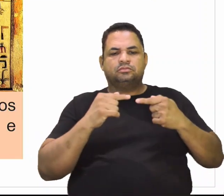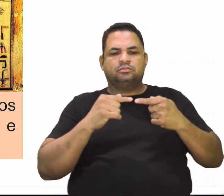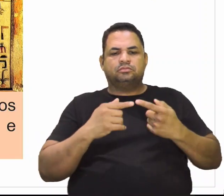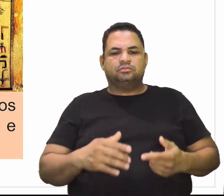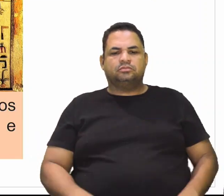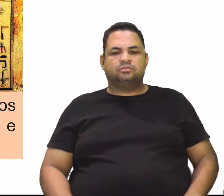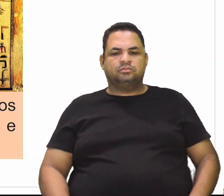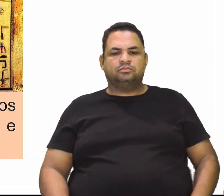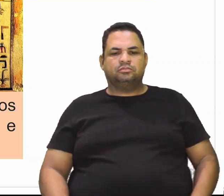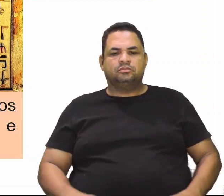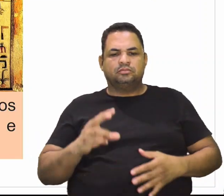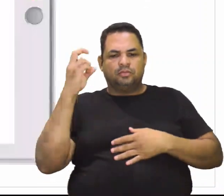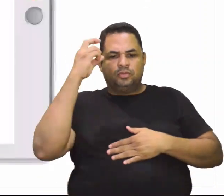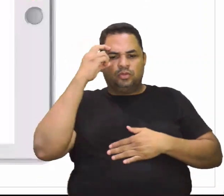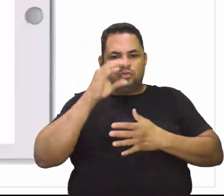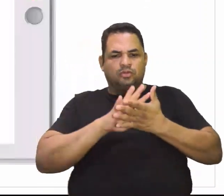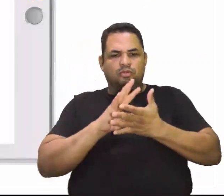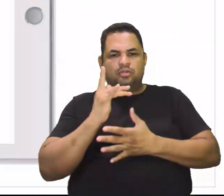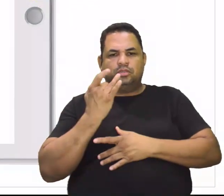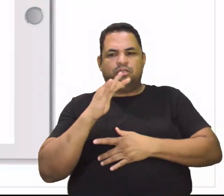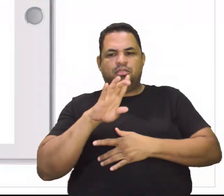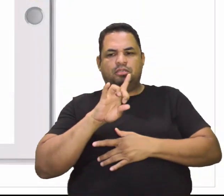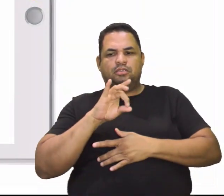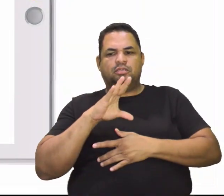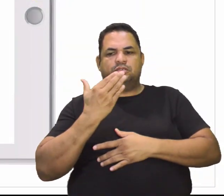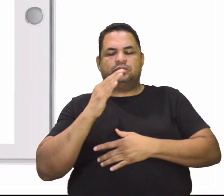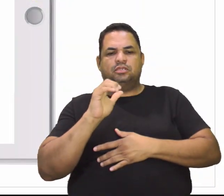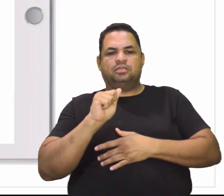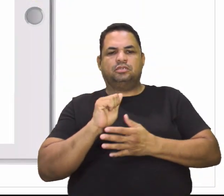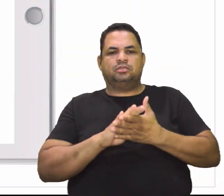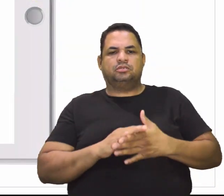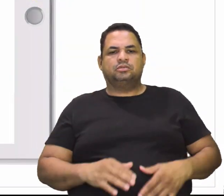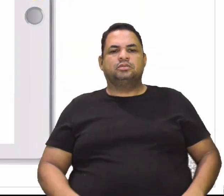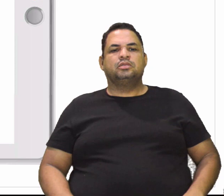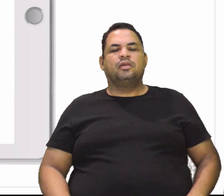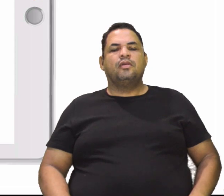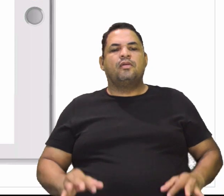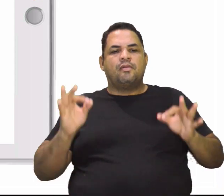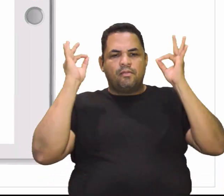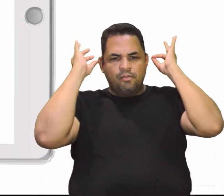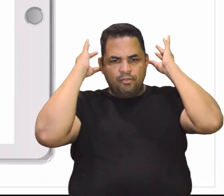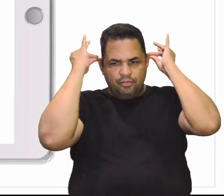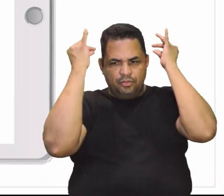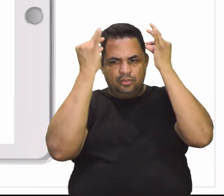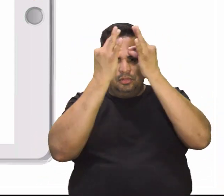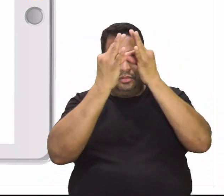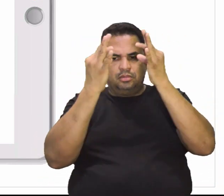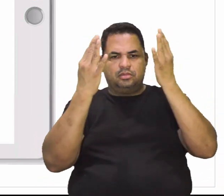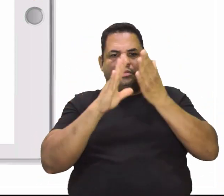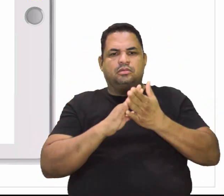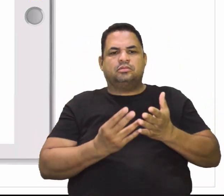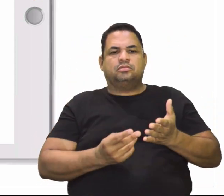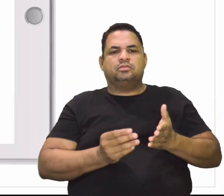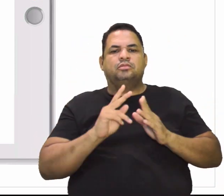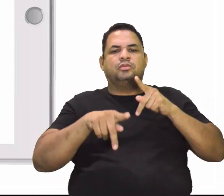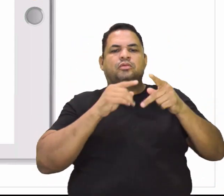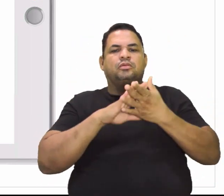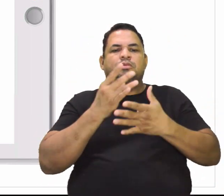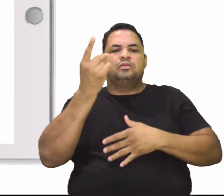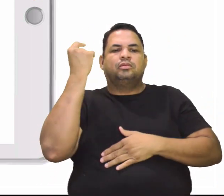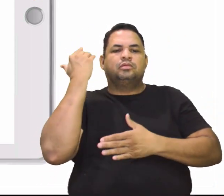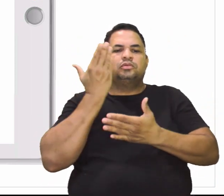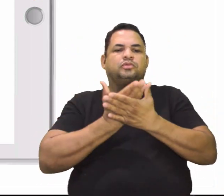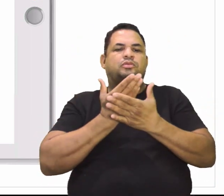com a cultura helenística. A Grécia também, um povo da antiguidade que nós estudamos em